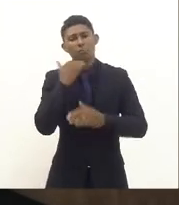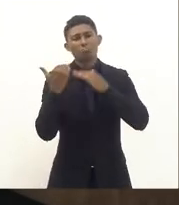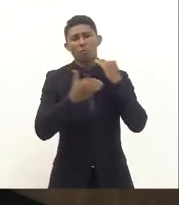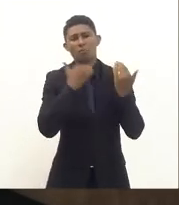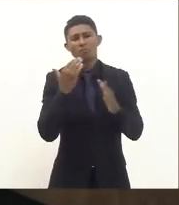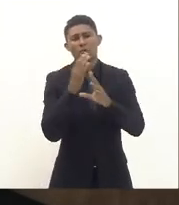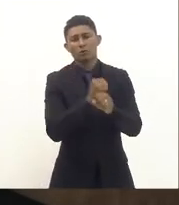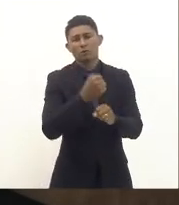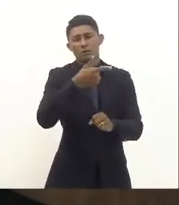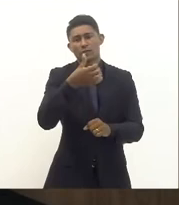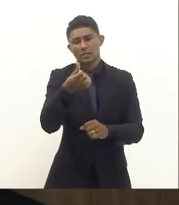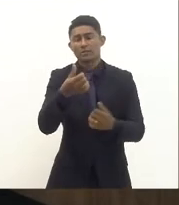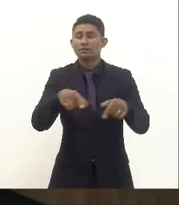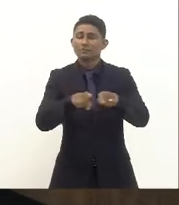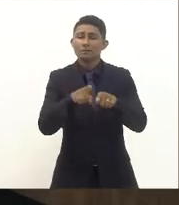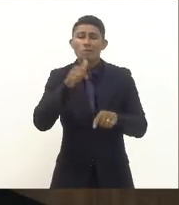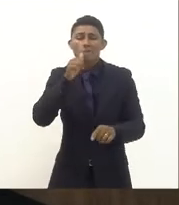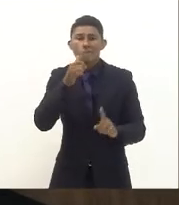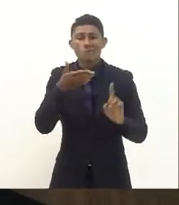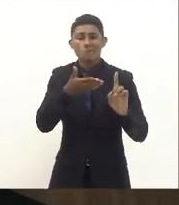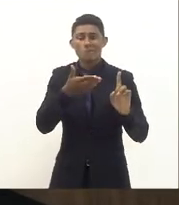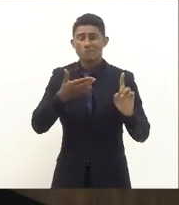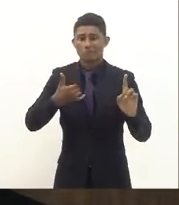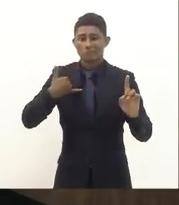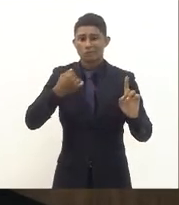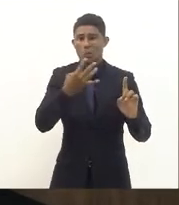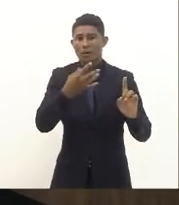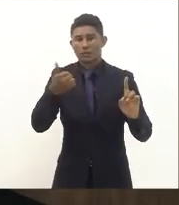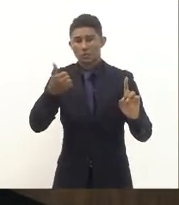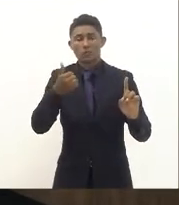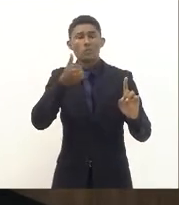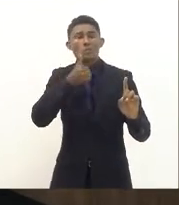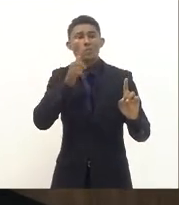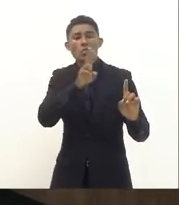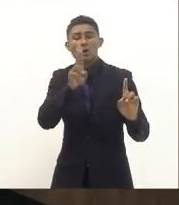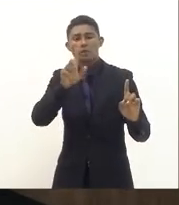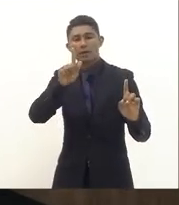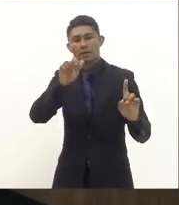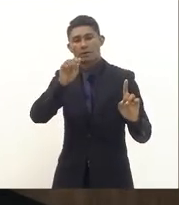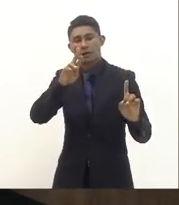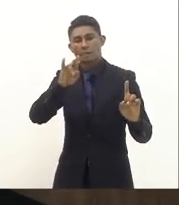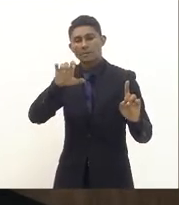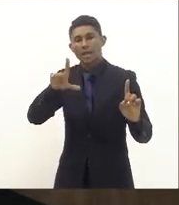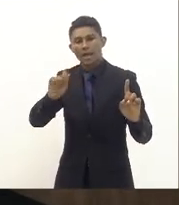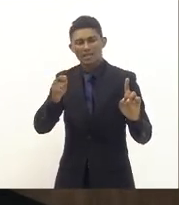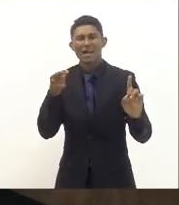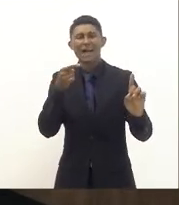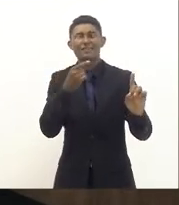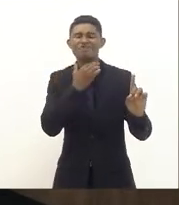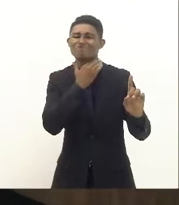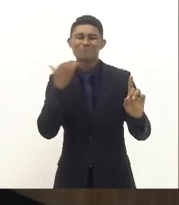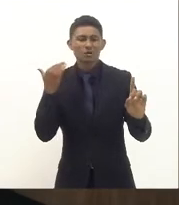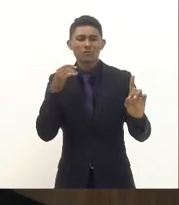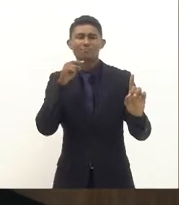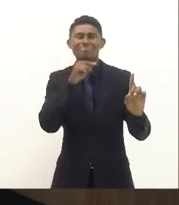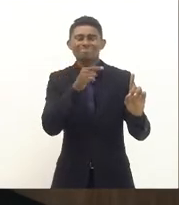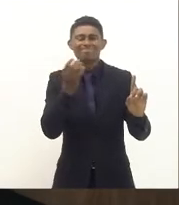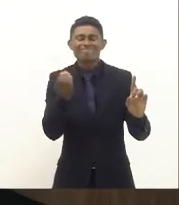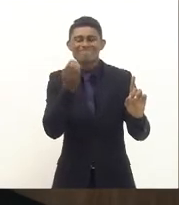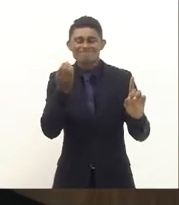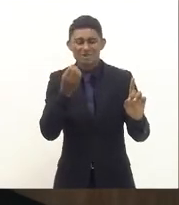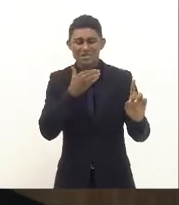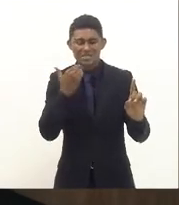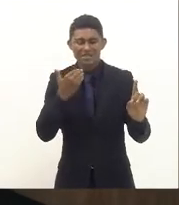especialmente a Gabriela Cunha mulher negra de 41 anos que perdeu a vida uma vítima inocente dessa guerra